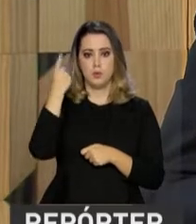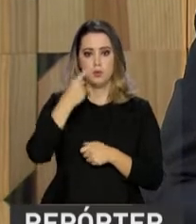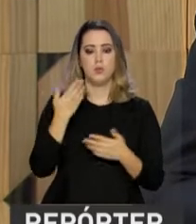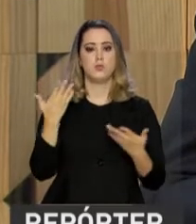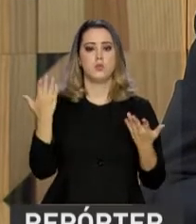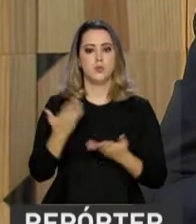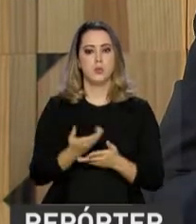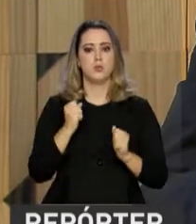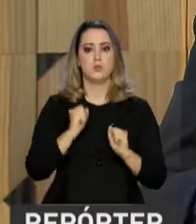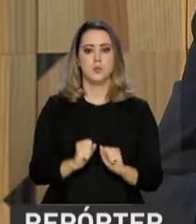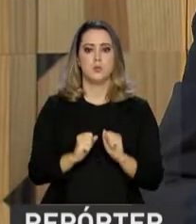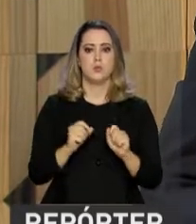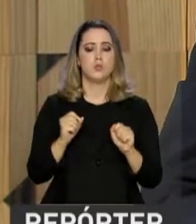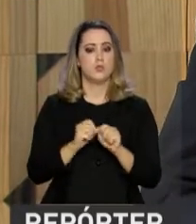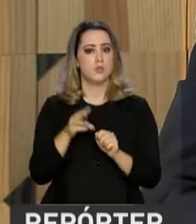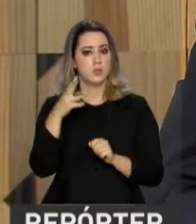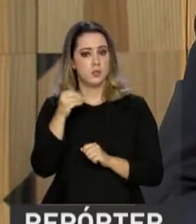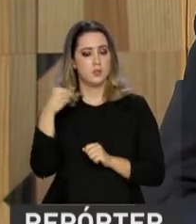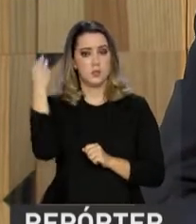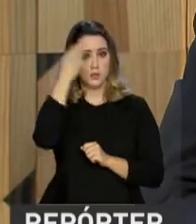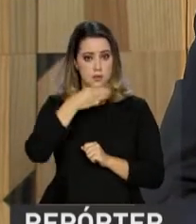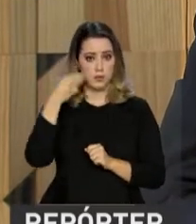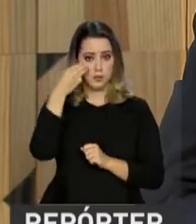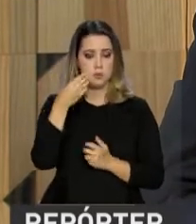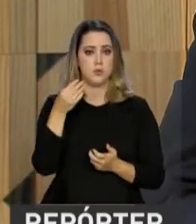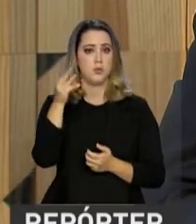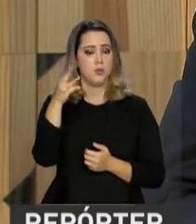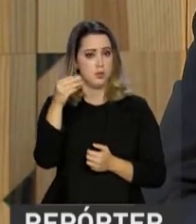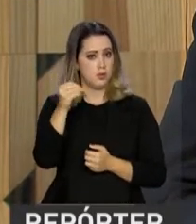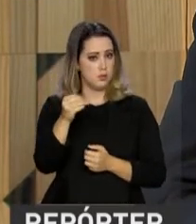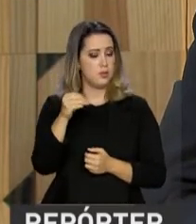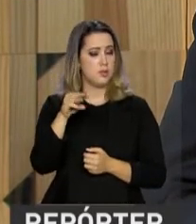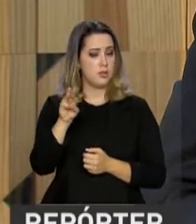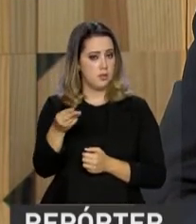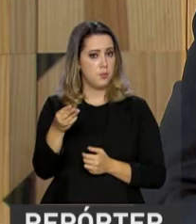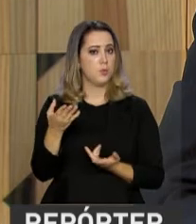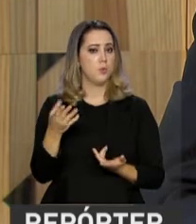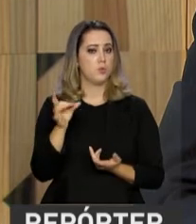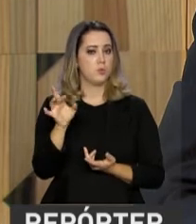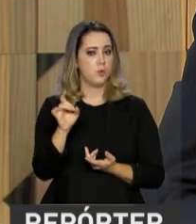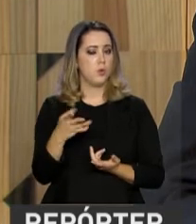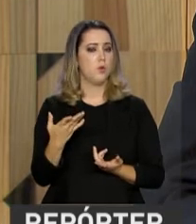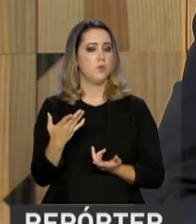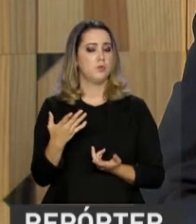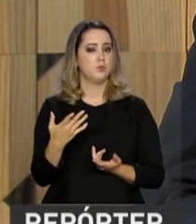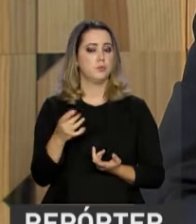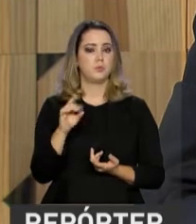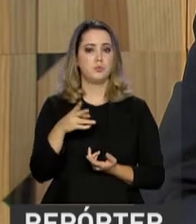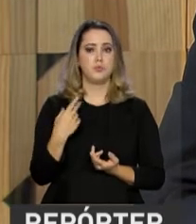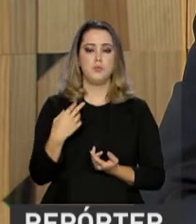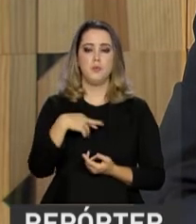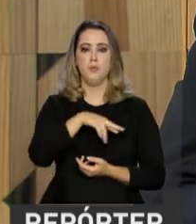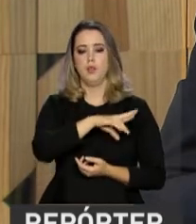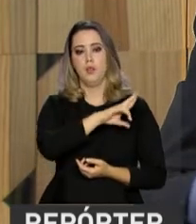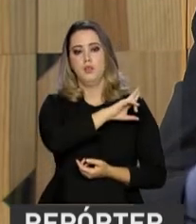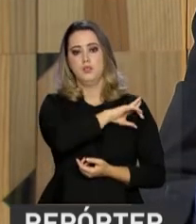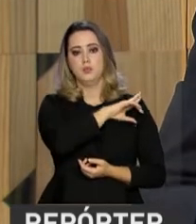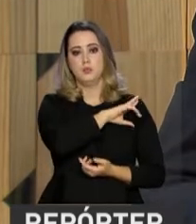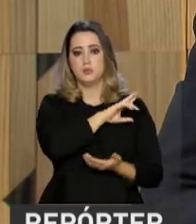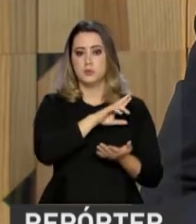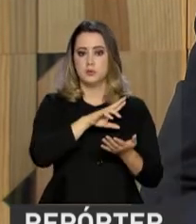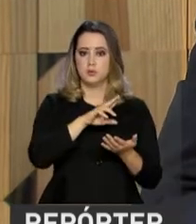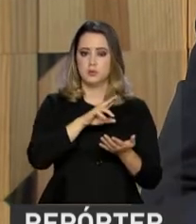e agora você pode fazer no mínimo 30 minutos. Então, questões como a representação, ter